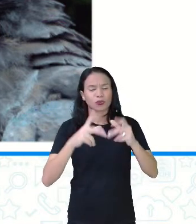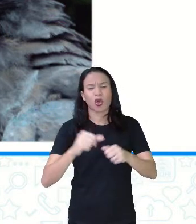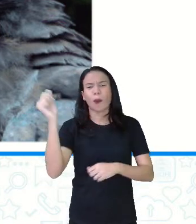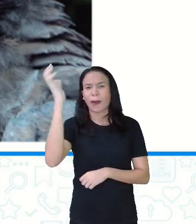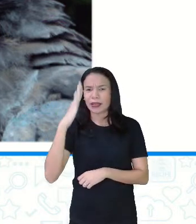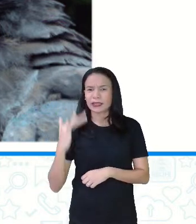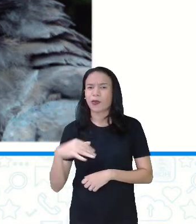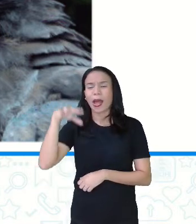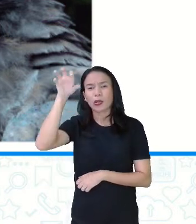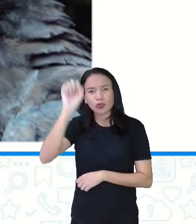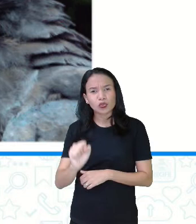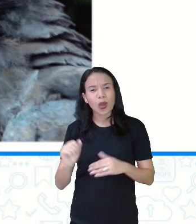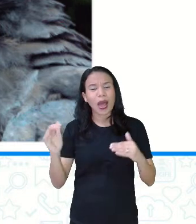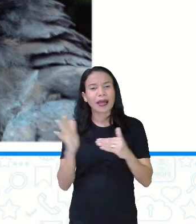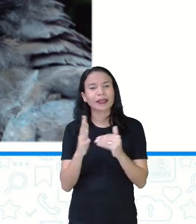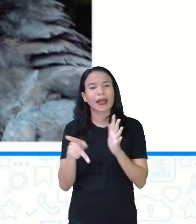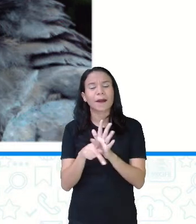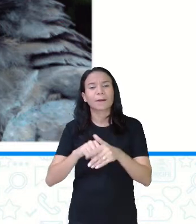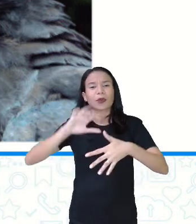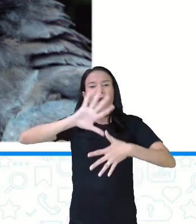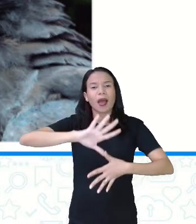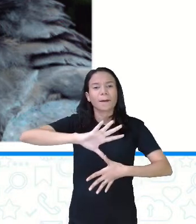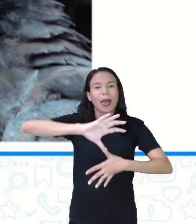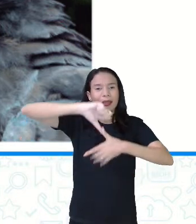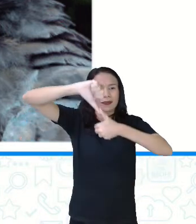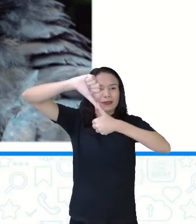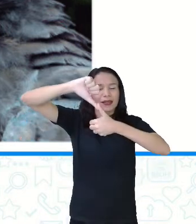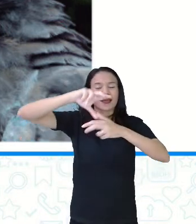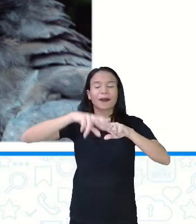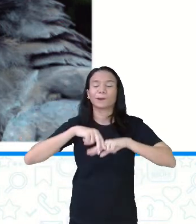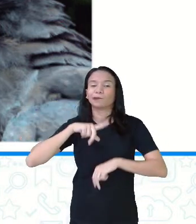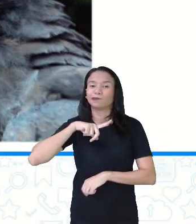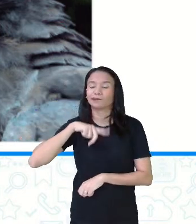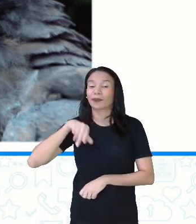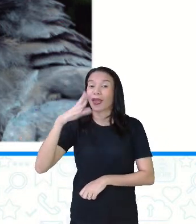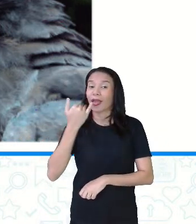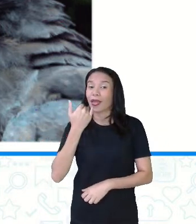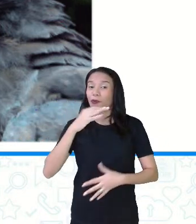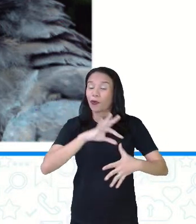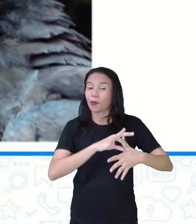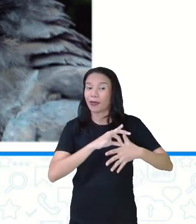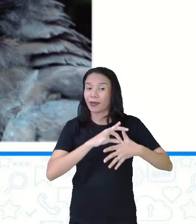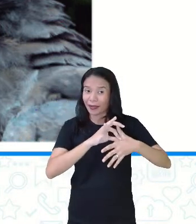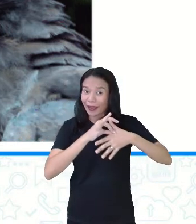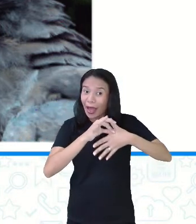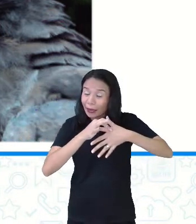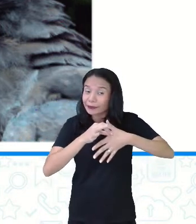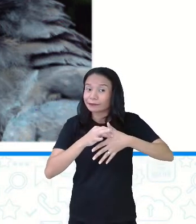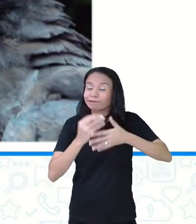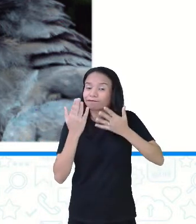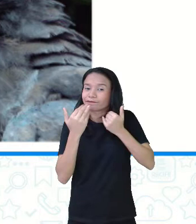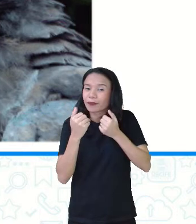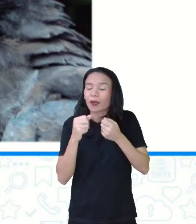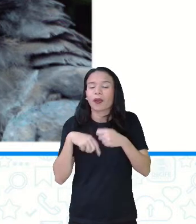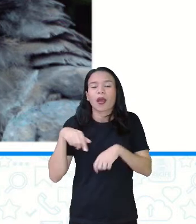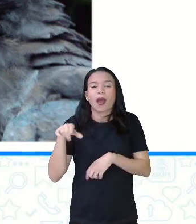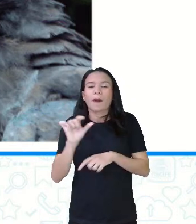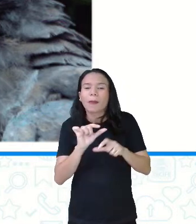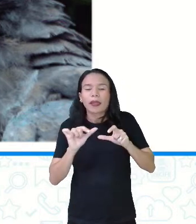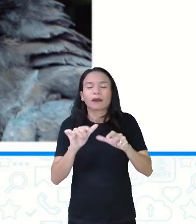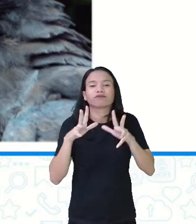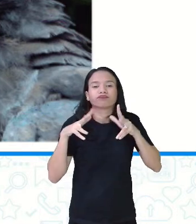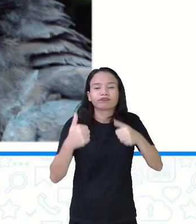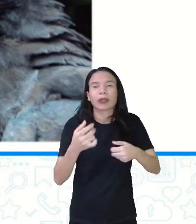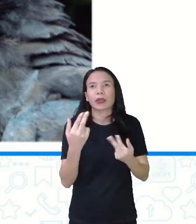do Rio Grande do Sul até a América Central. Ele é carnívoro, olha que interessante, alimenta-se de pequenos mamíferos